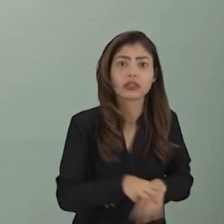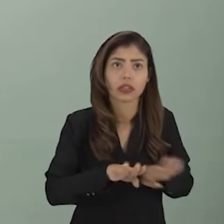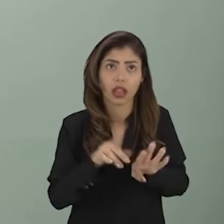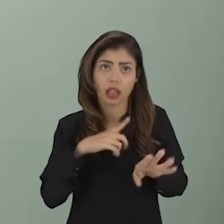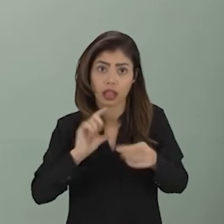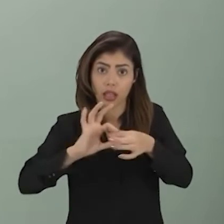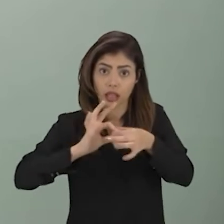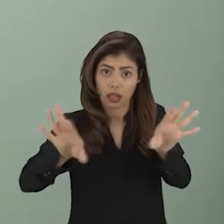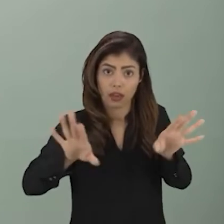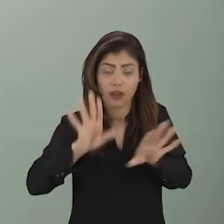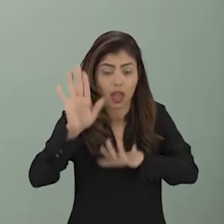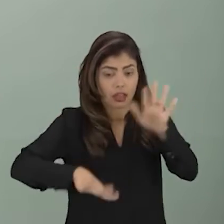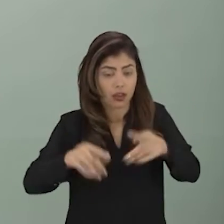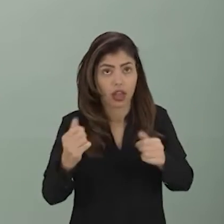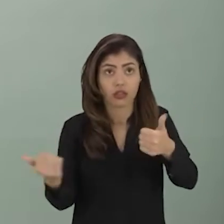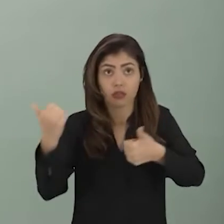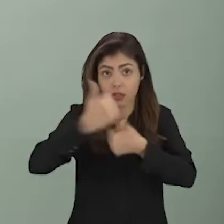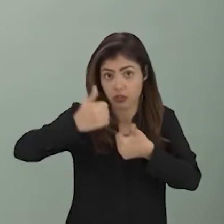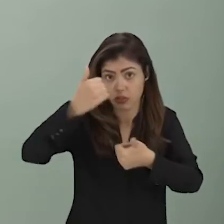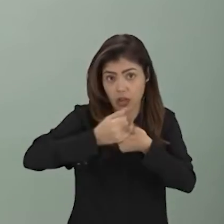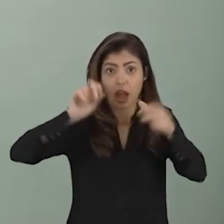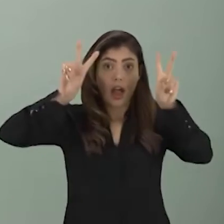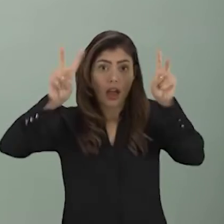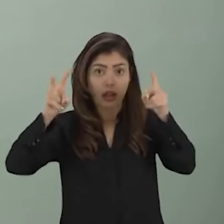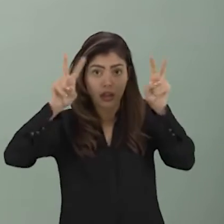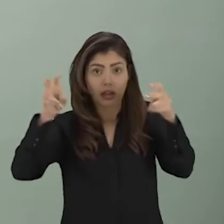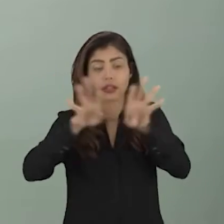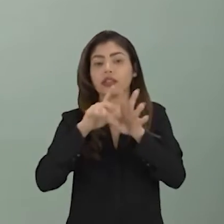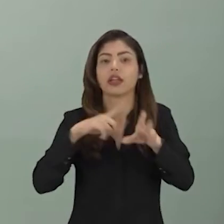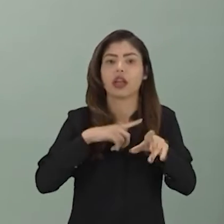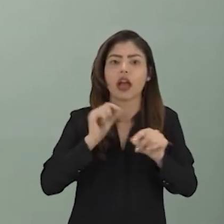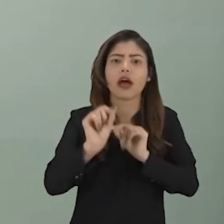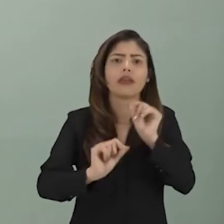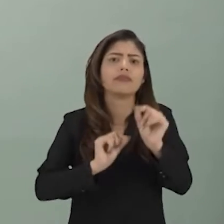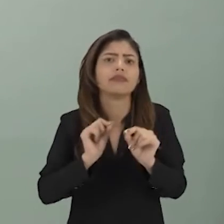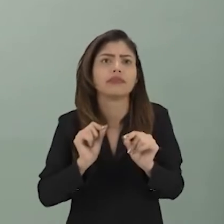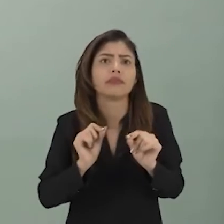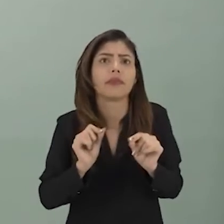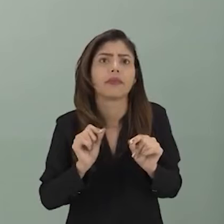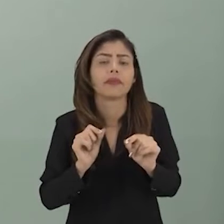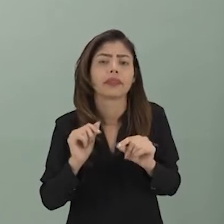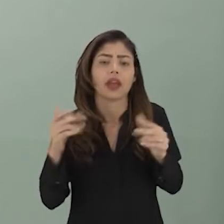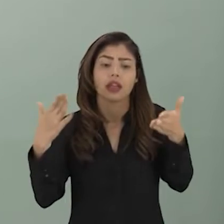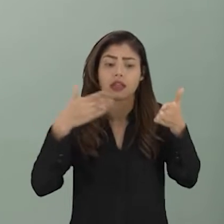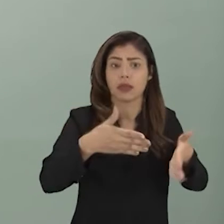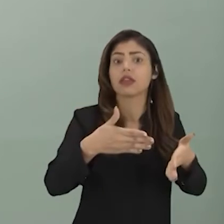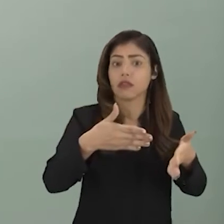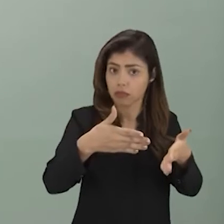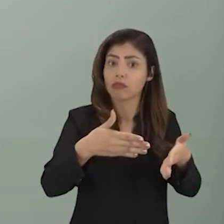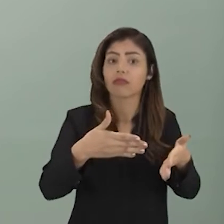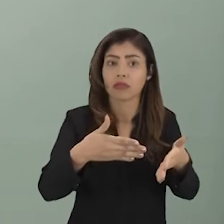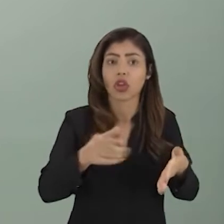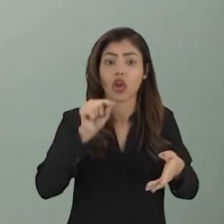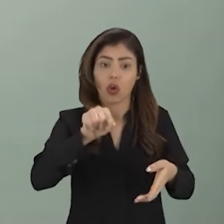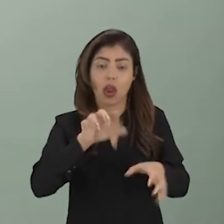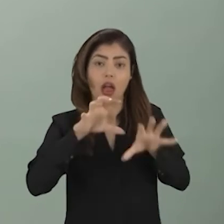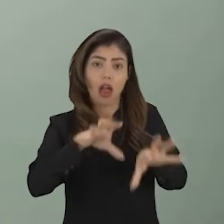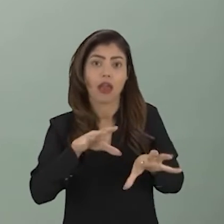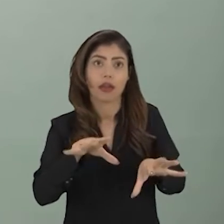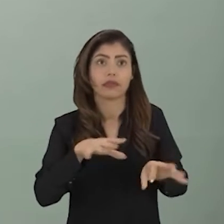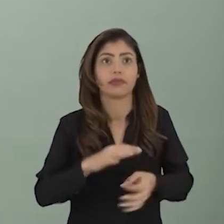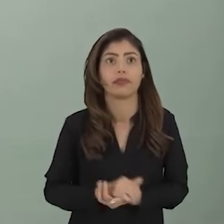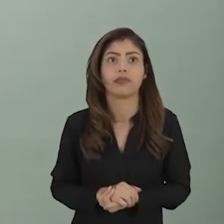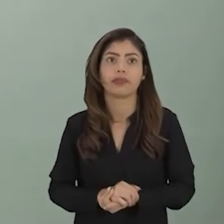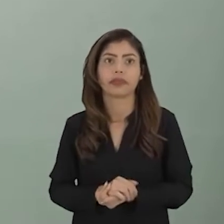às vezes esse travessão é substituído por aspas. Mas aqui especificamente, a gente está colocando uma situação em que ele é